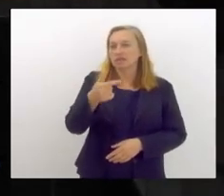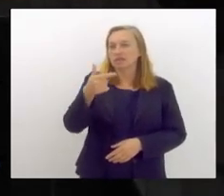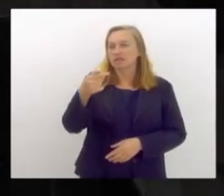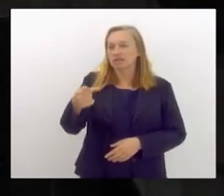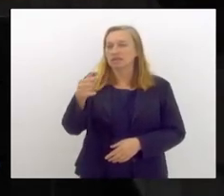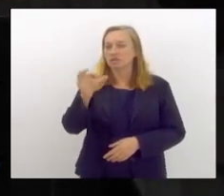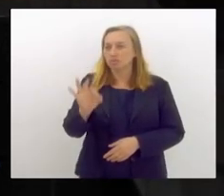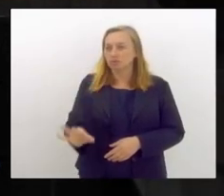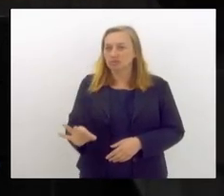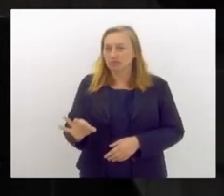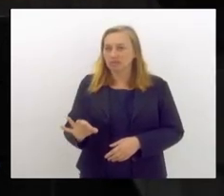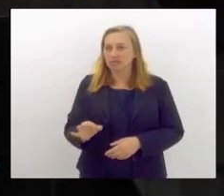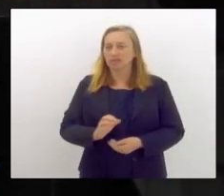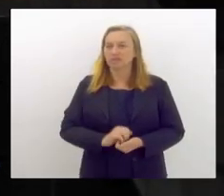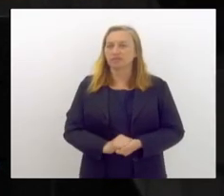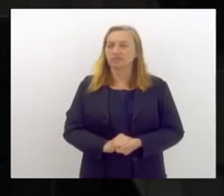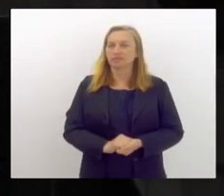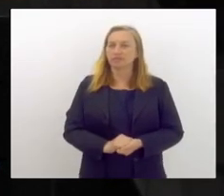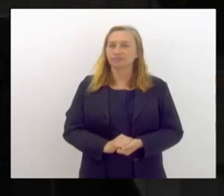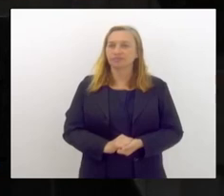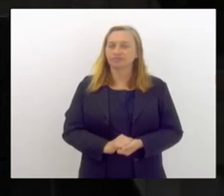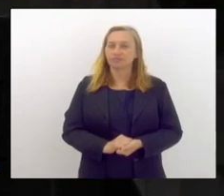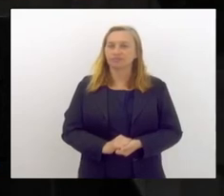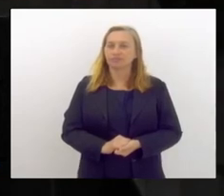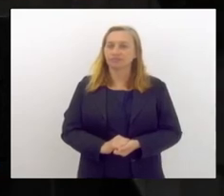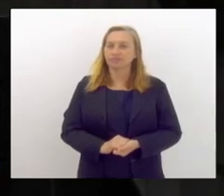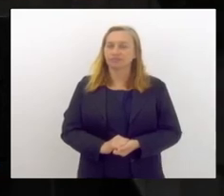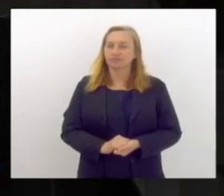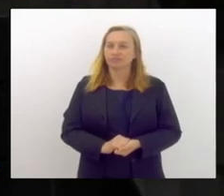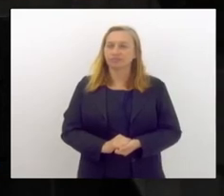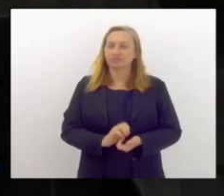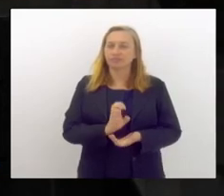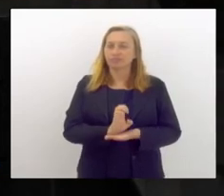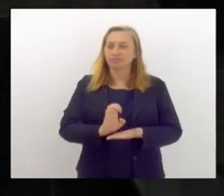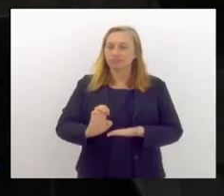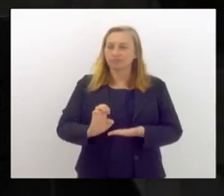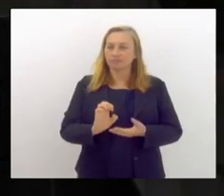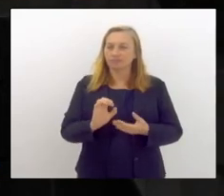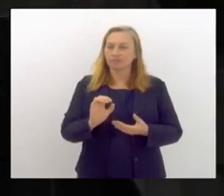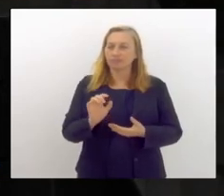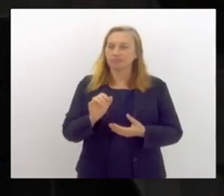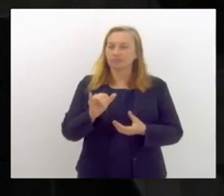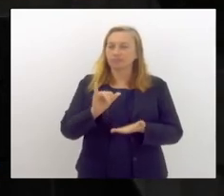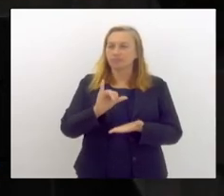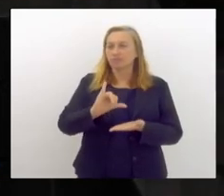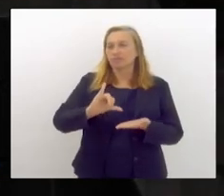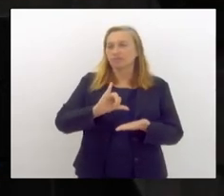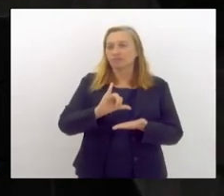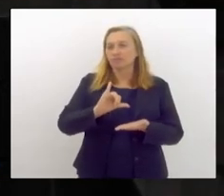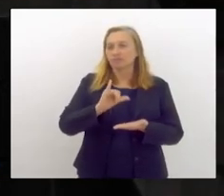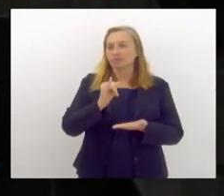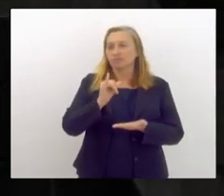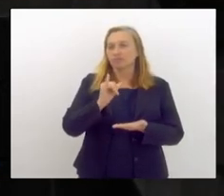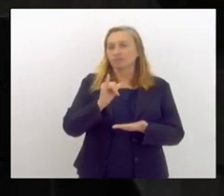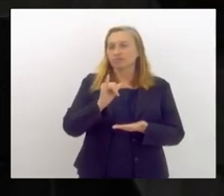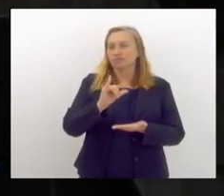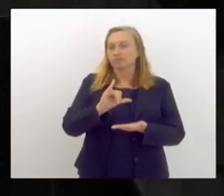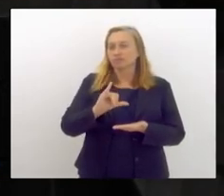77% foi de exportação de óleo e gás.